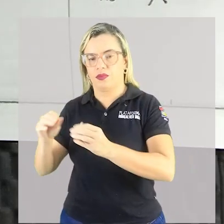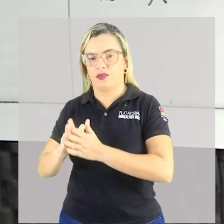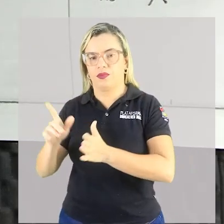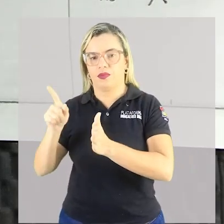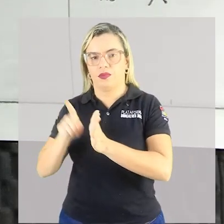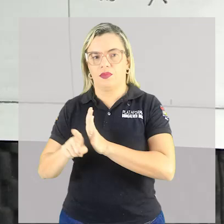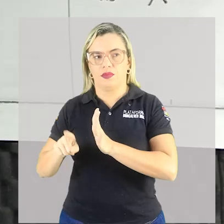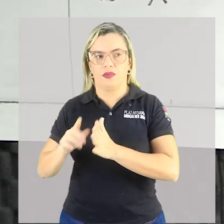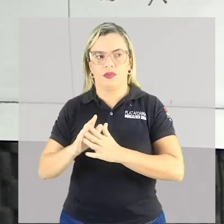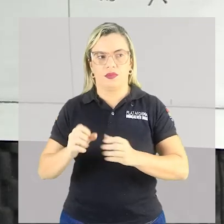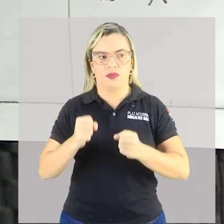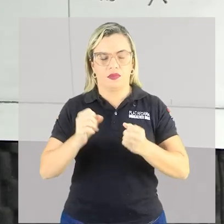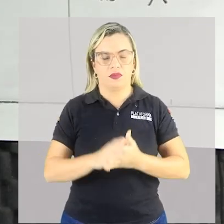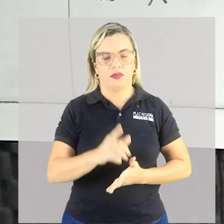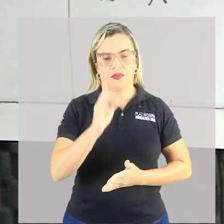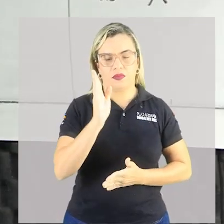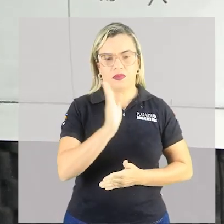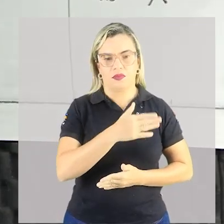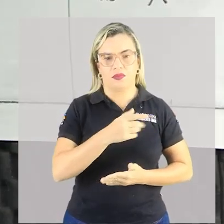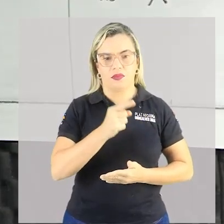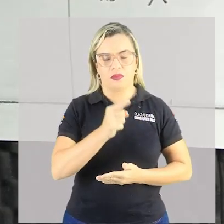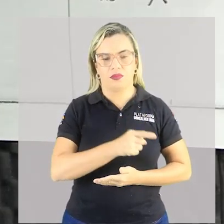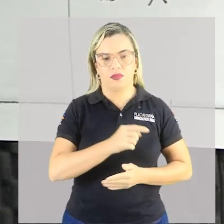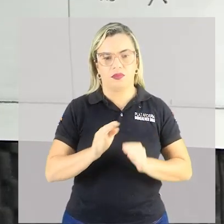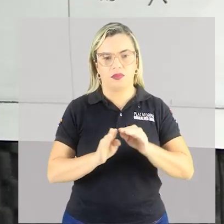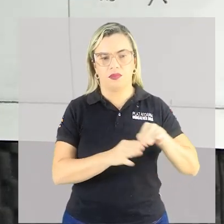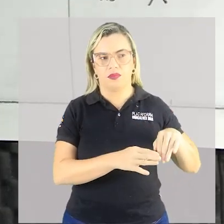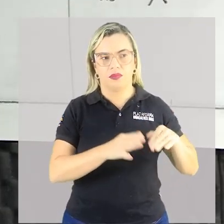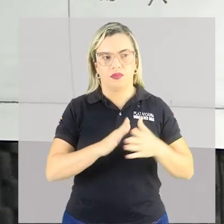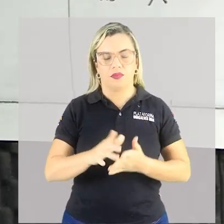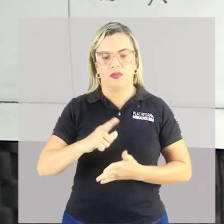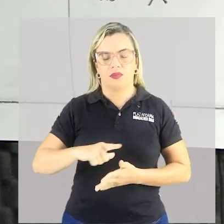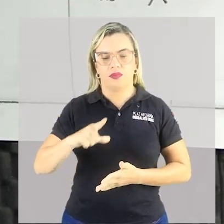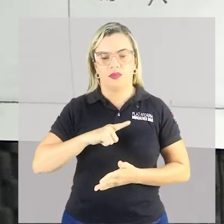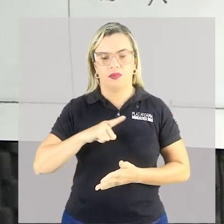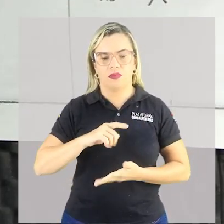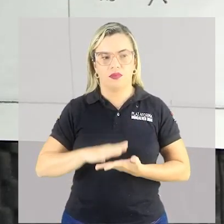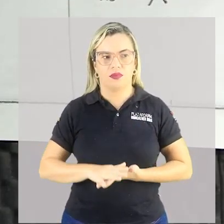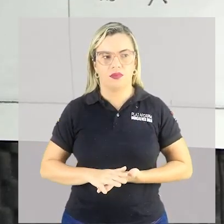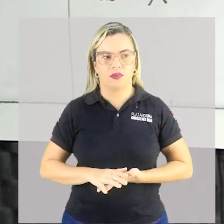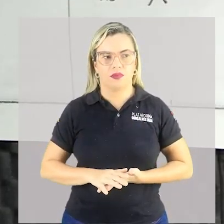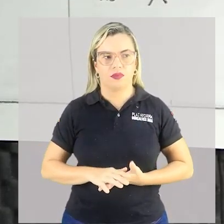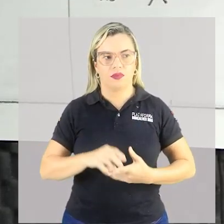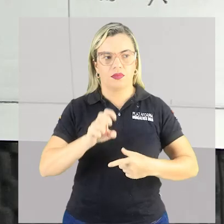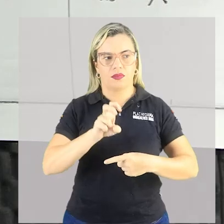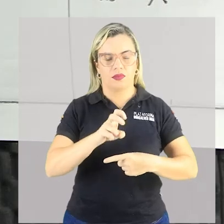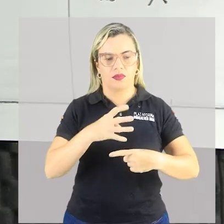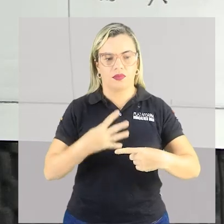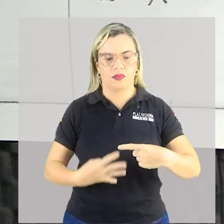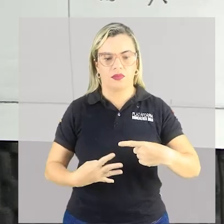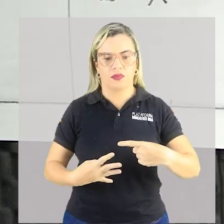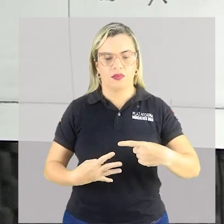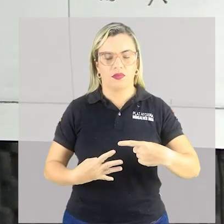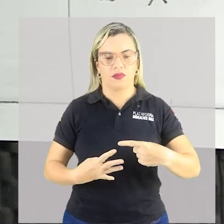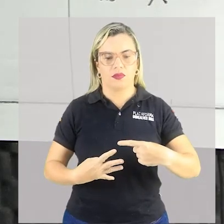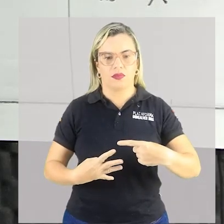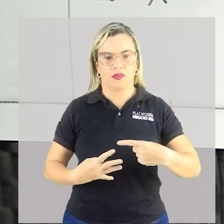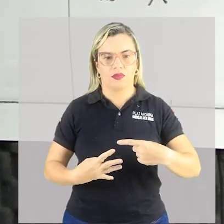posso excluir daqui, ó, certo? Então, eu tenho que 5 quartos